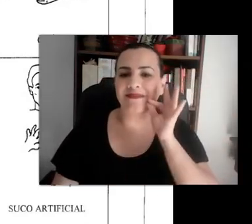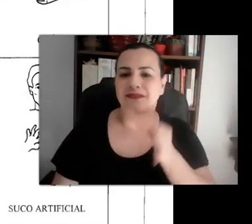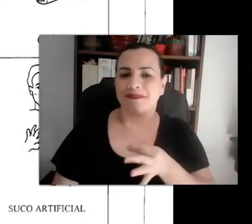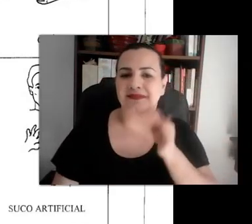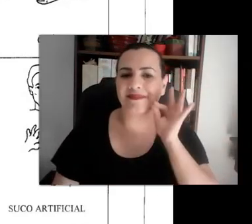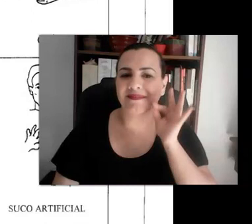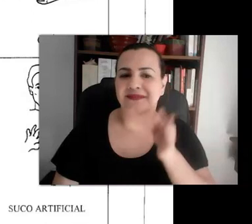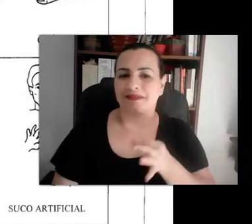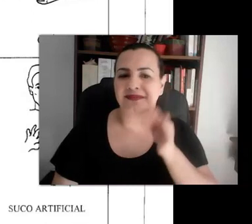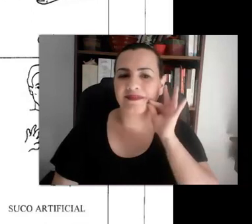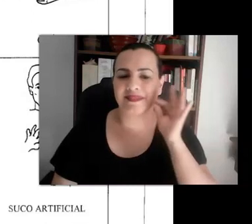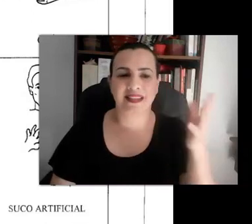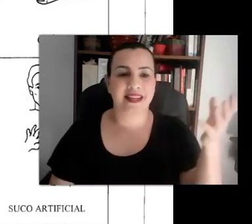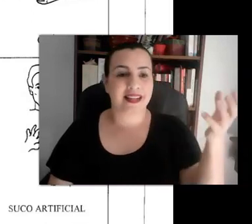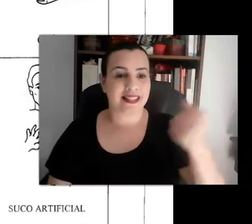Café.